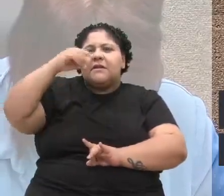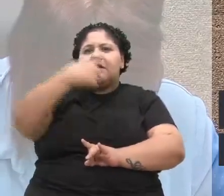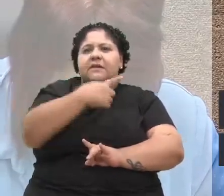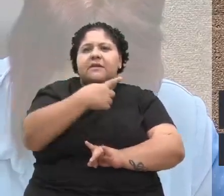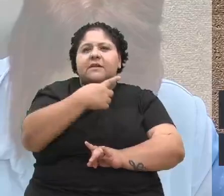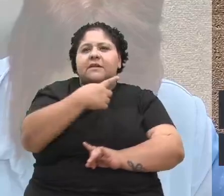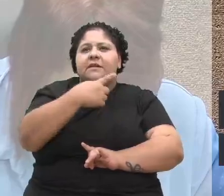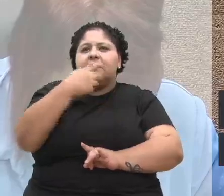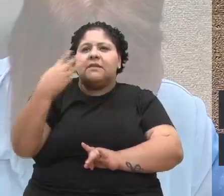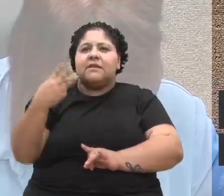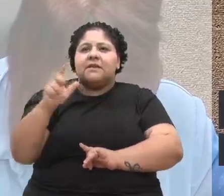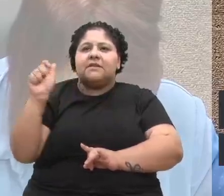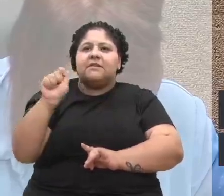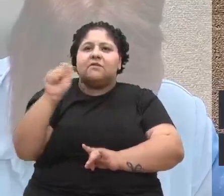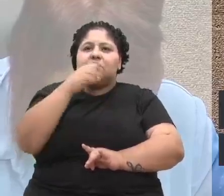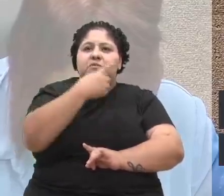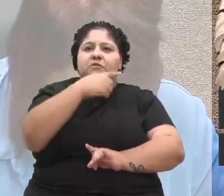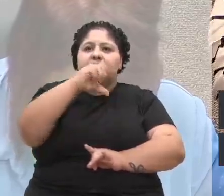1951.